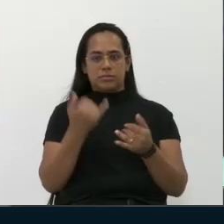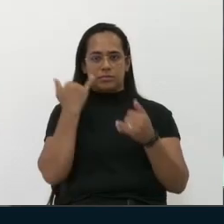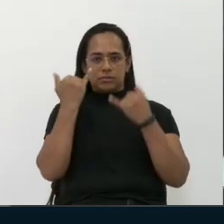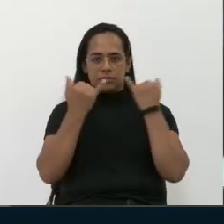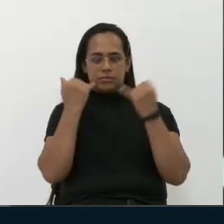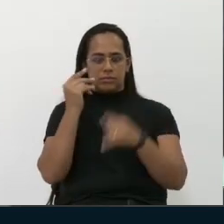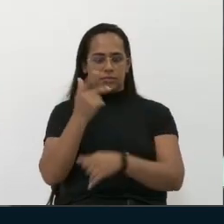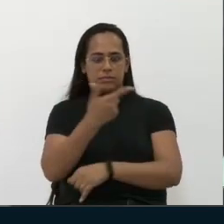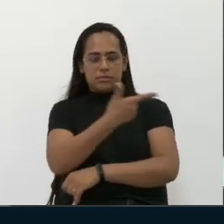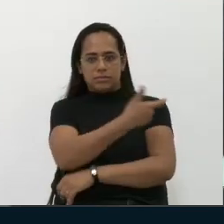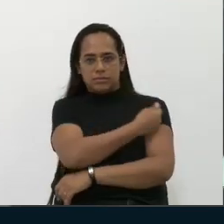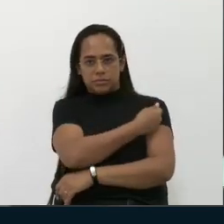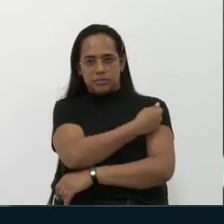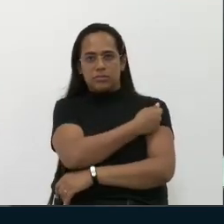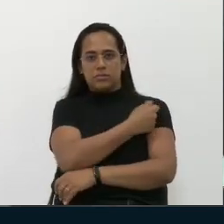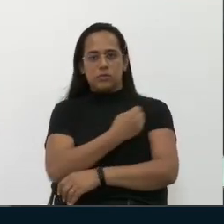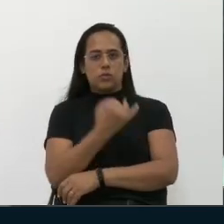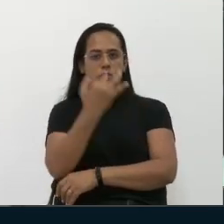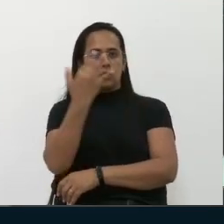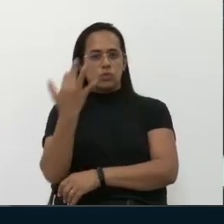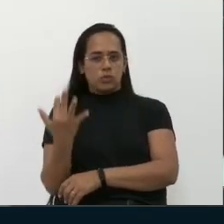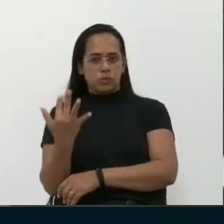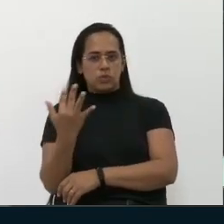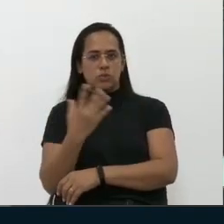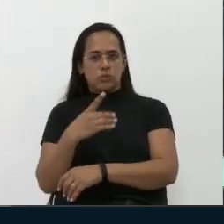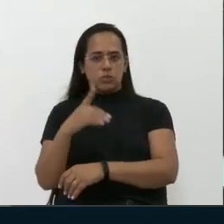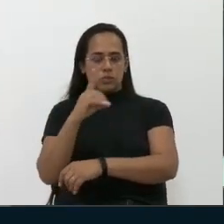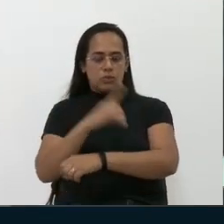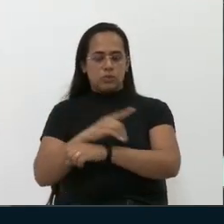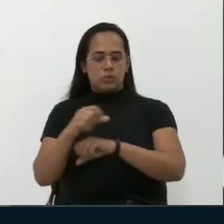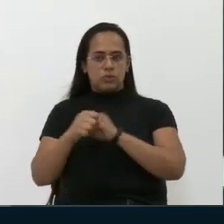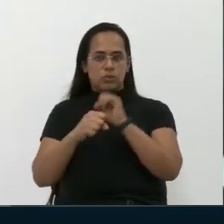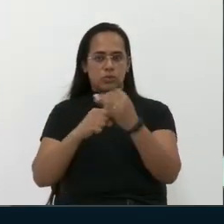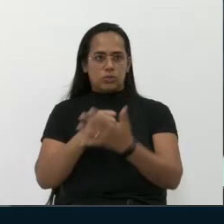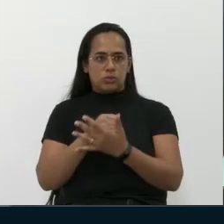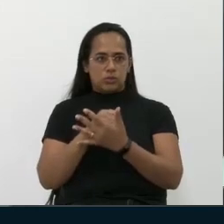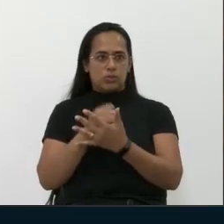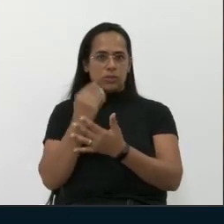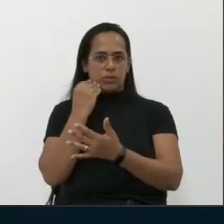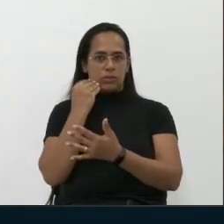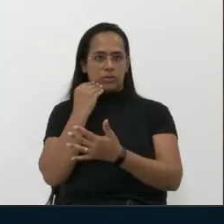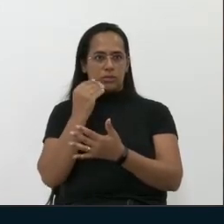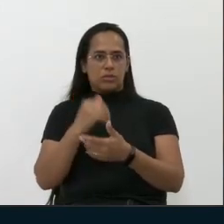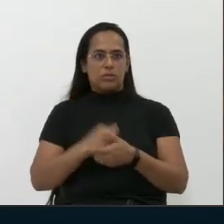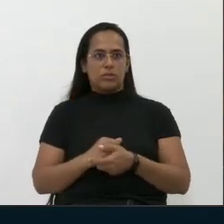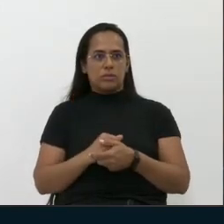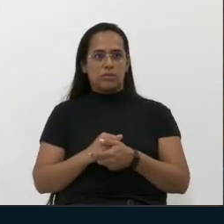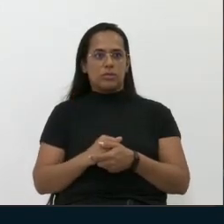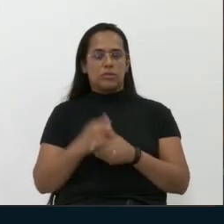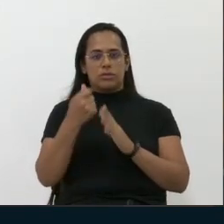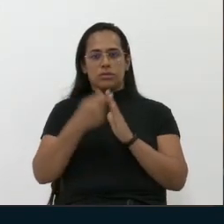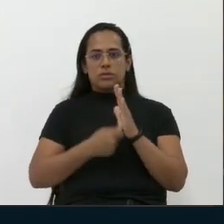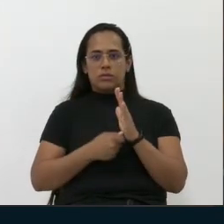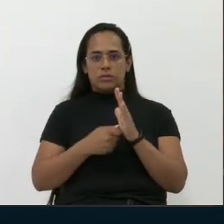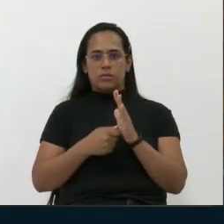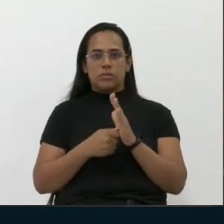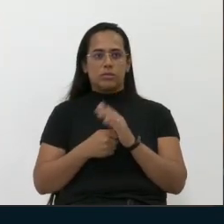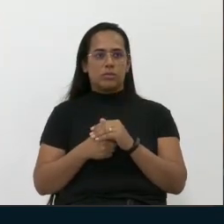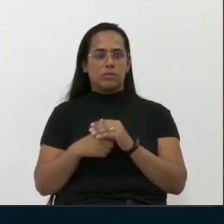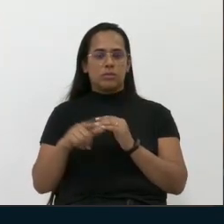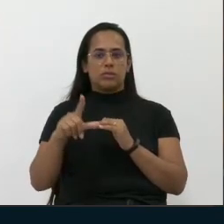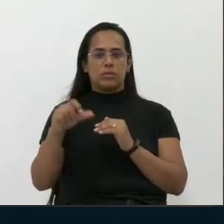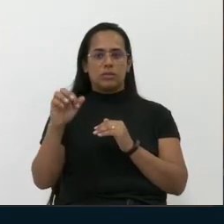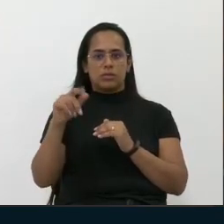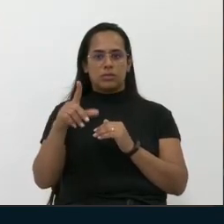testes de Covid e dengue no município de Guarulhos. Autor, vereador Leandro Dourado. Em discussão. Para